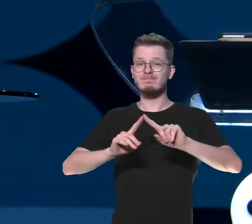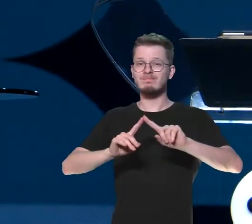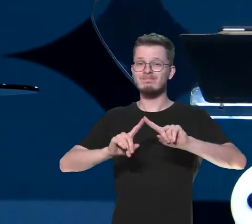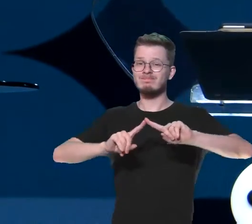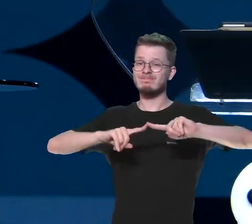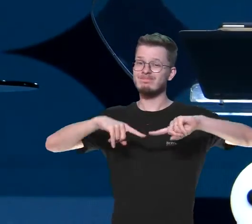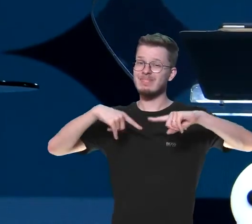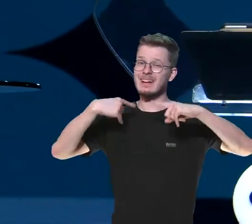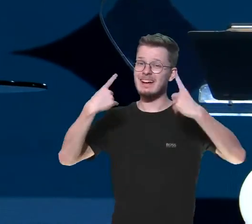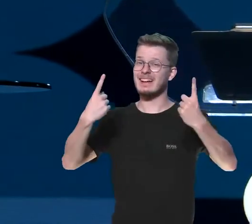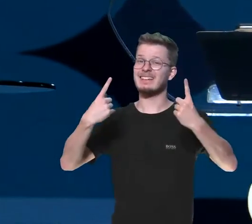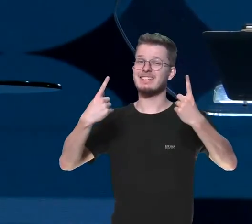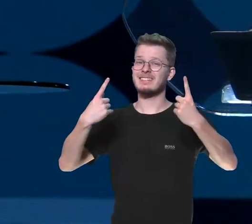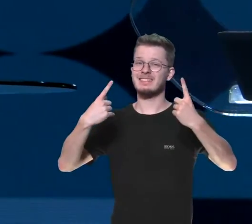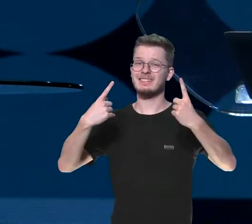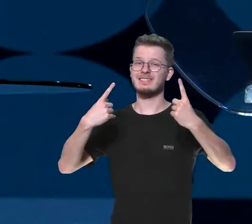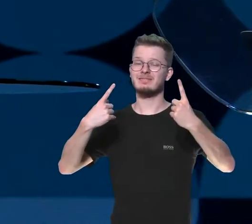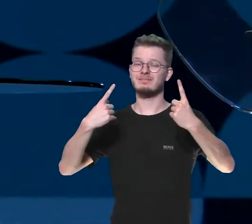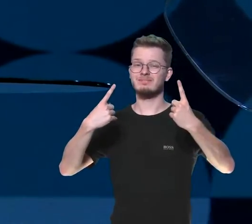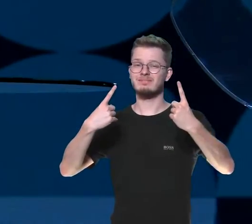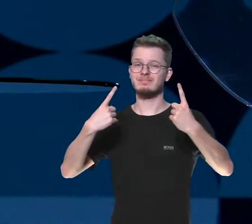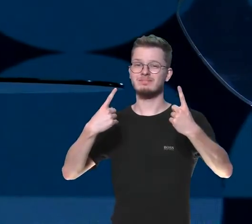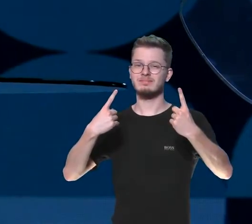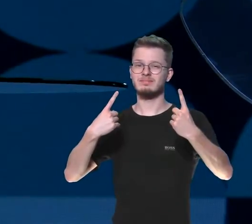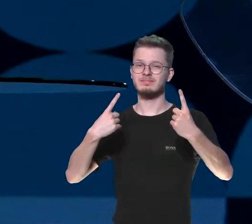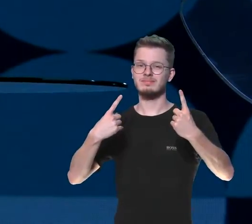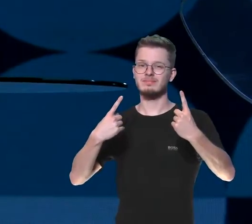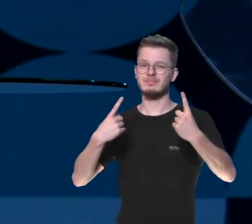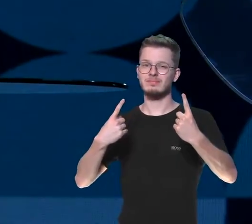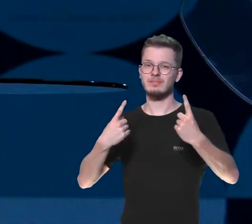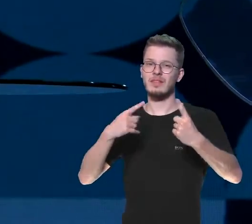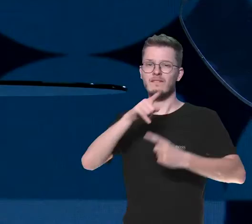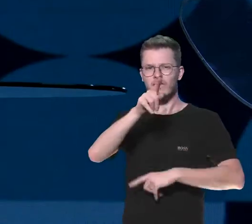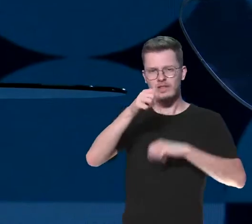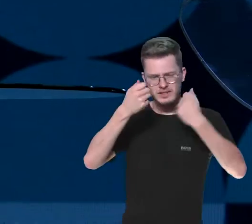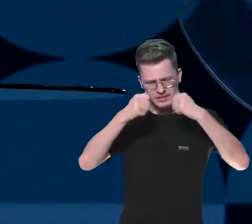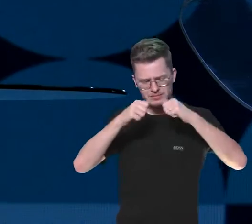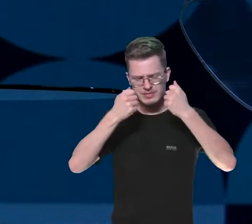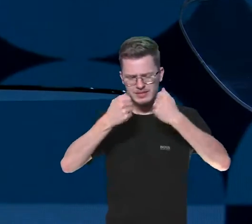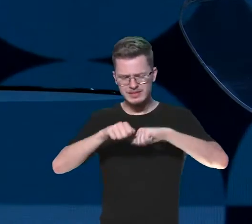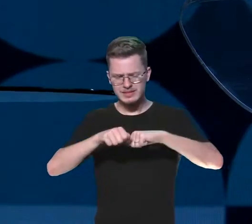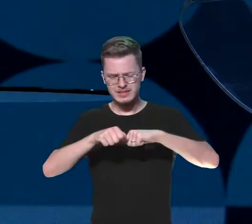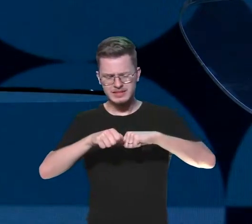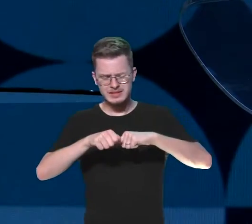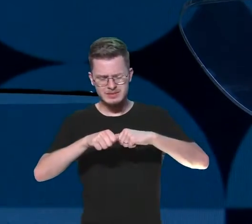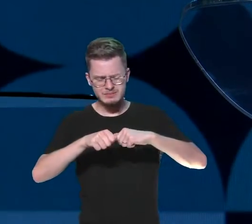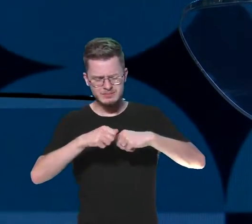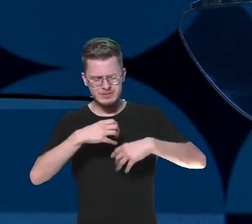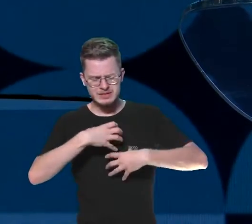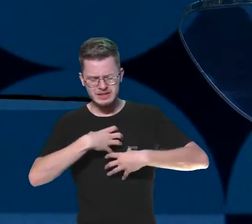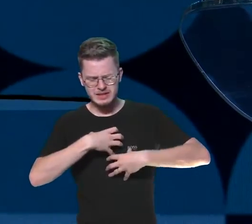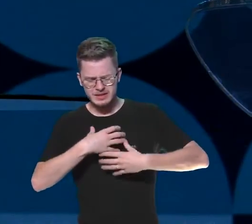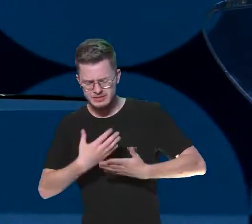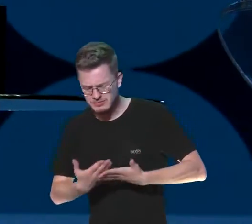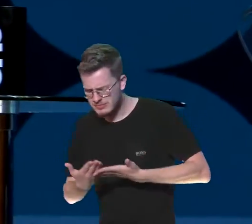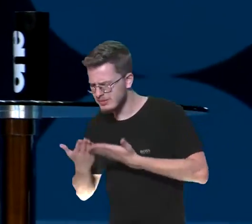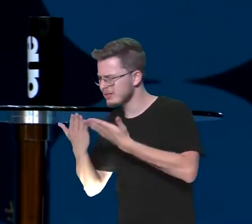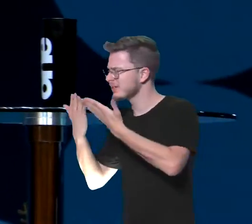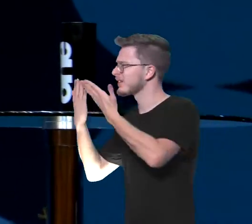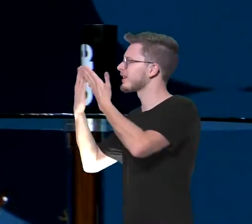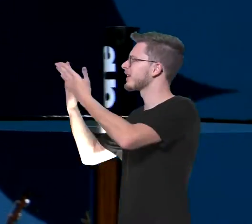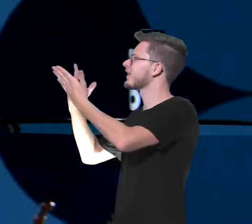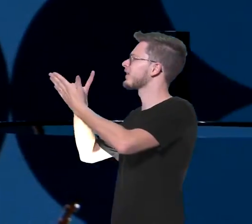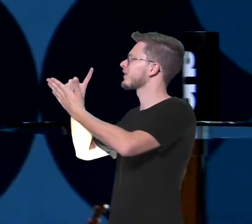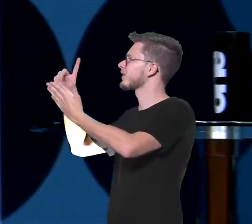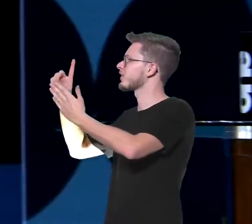mas para te curar, você precisa entregar esse sentimento para Ele. Para receber a cura,